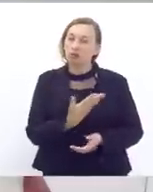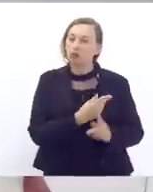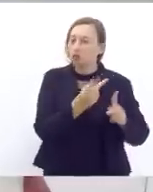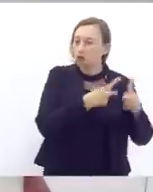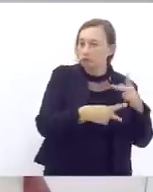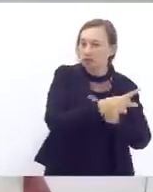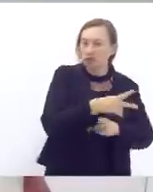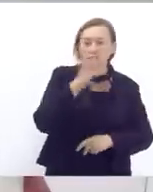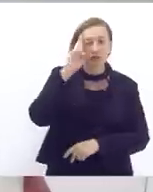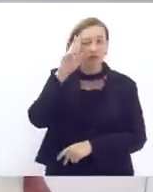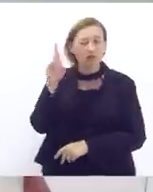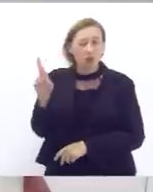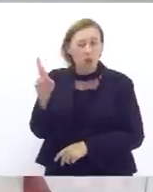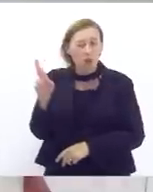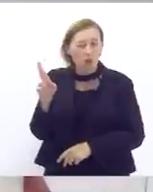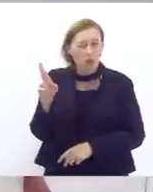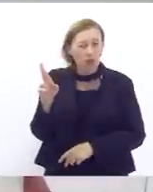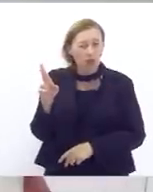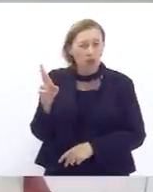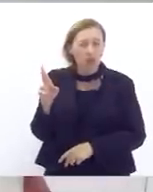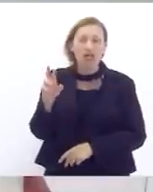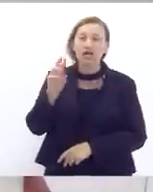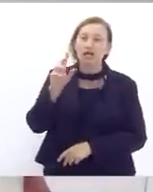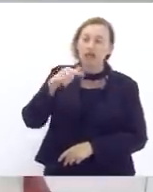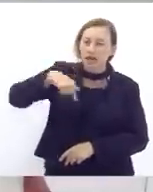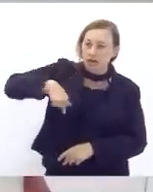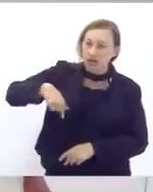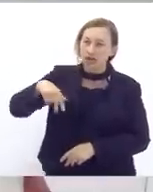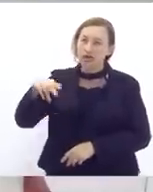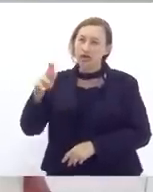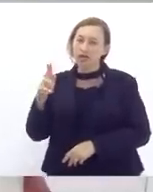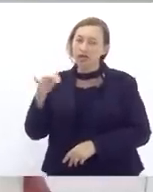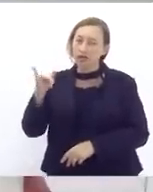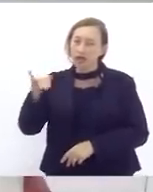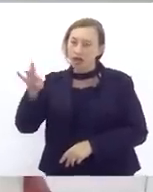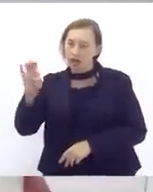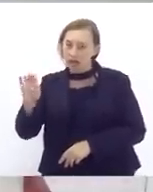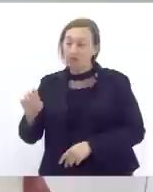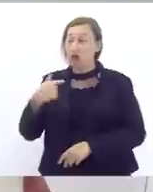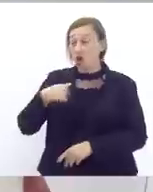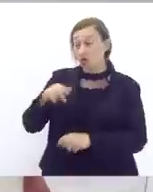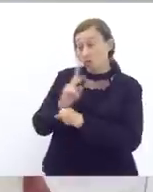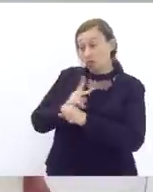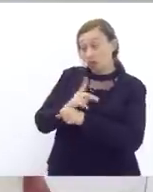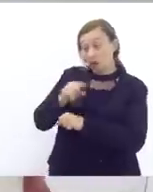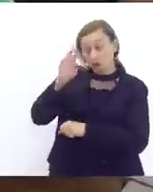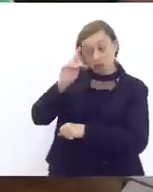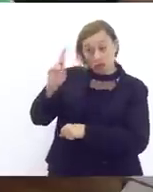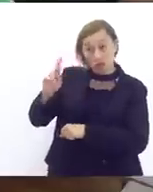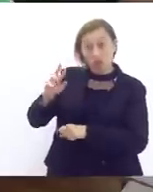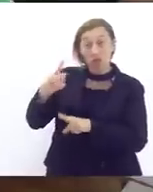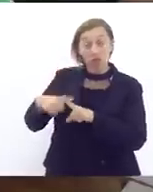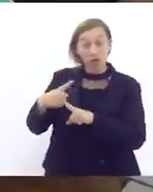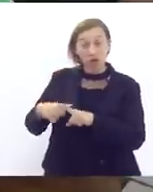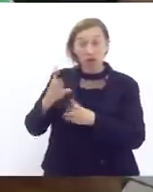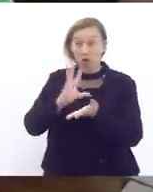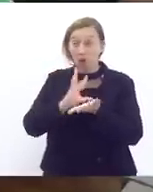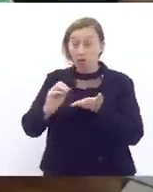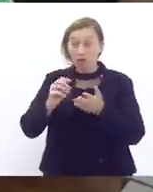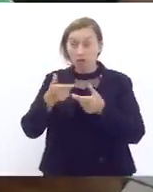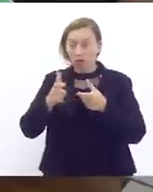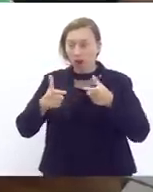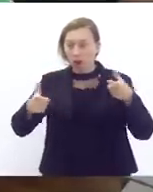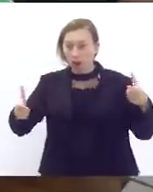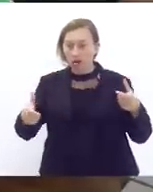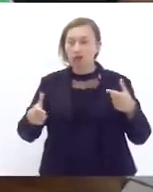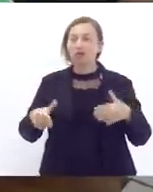Previdência Guilherme vou procurar o senhor Porque como foi falado aqui a pauta extensas então a saúde seria